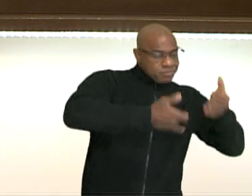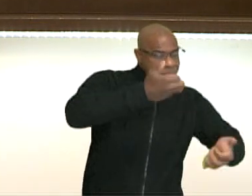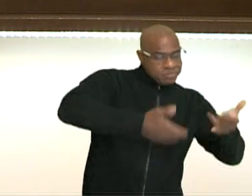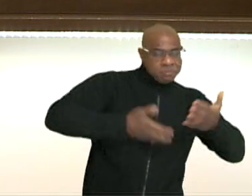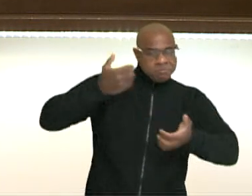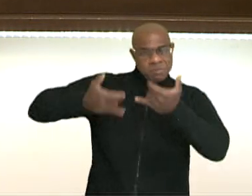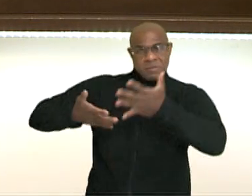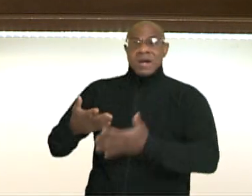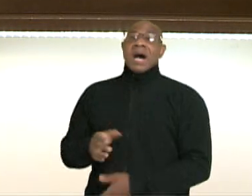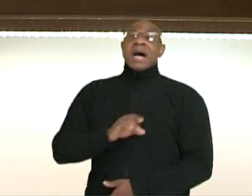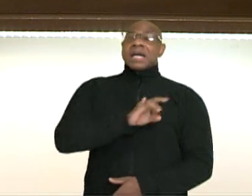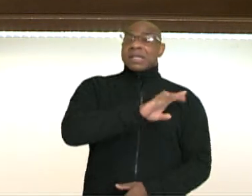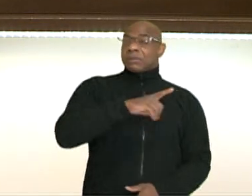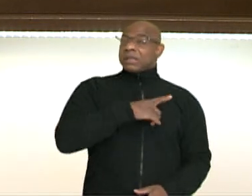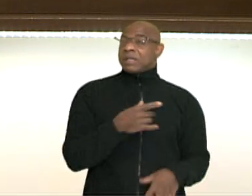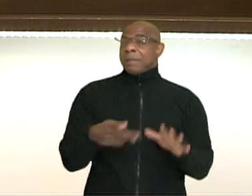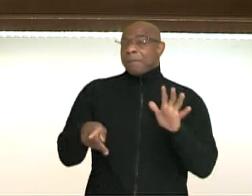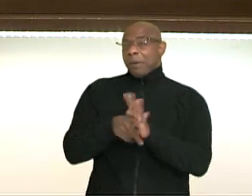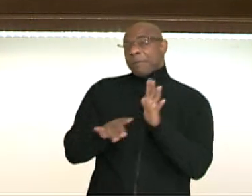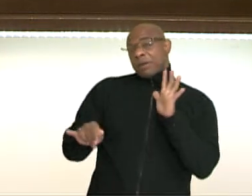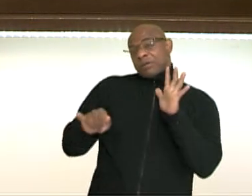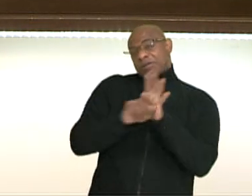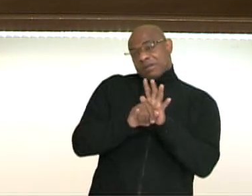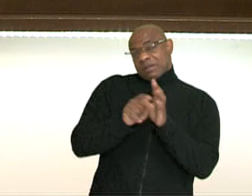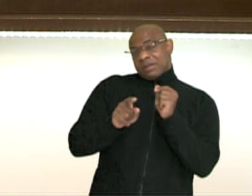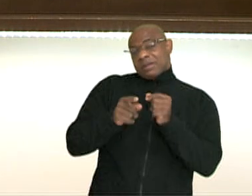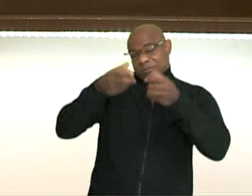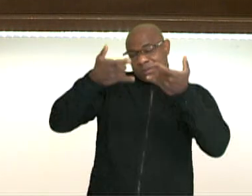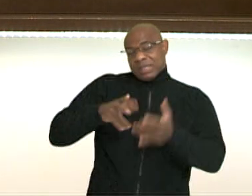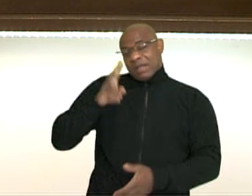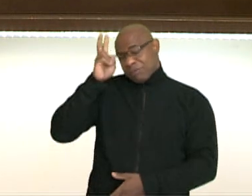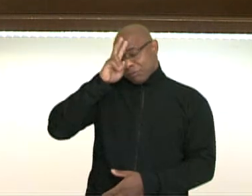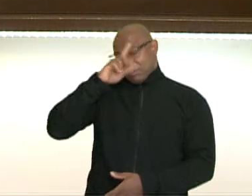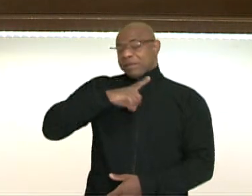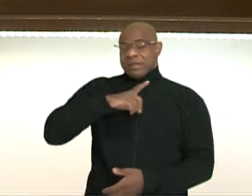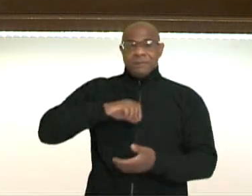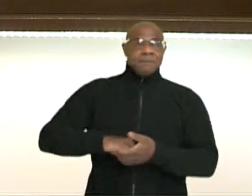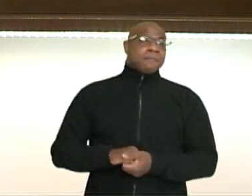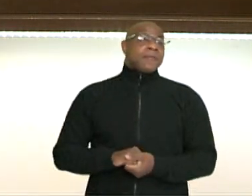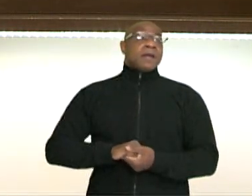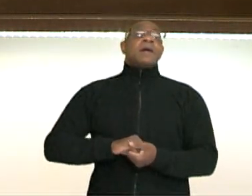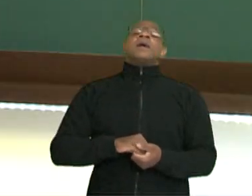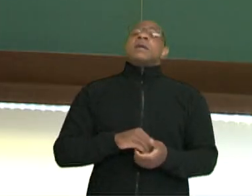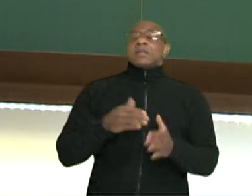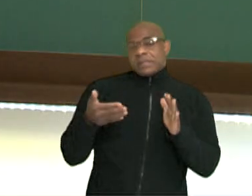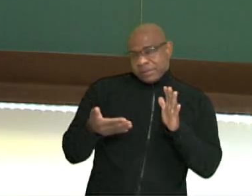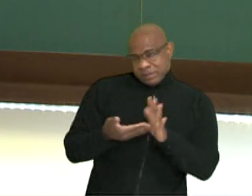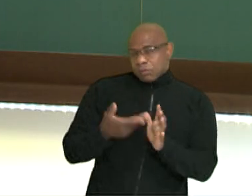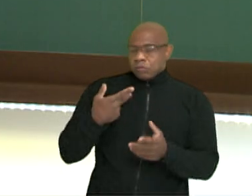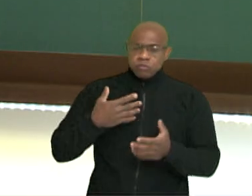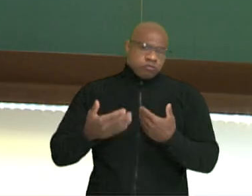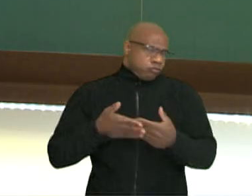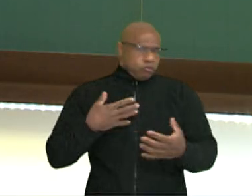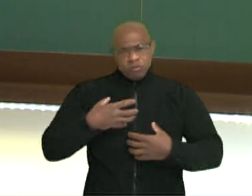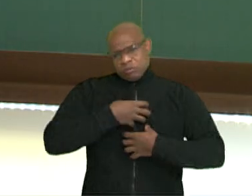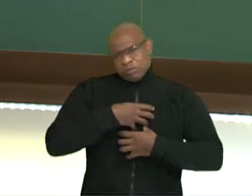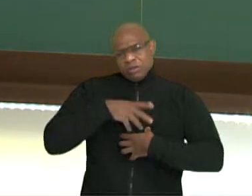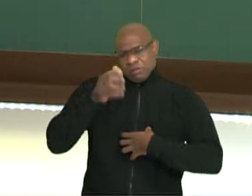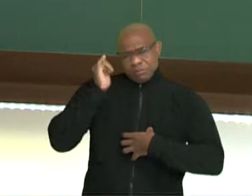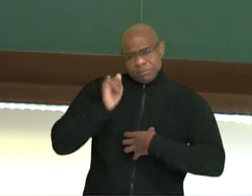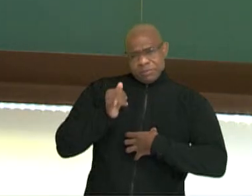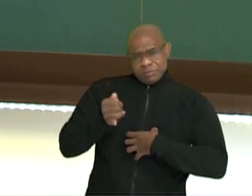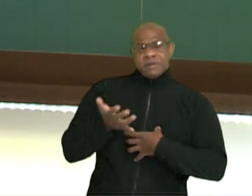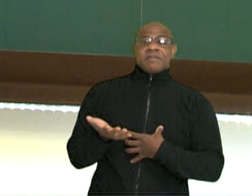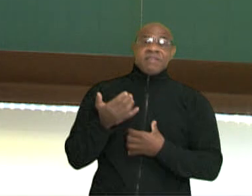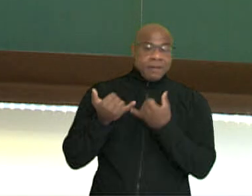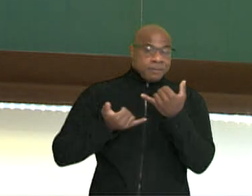um vai ter a sua identidade na hora de contar a história, mas toda, gente, né, independente da forma que você vai ser contada, vai